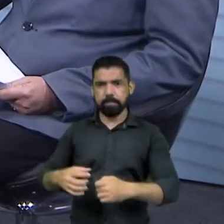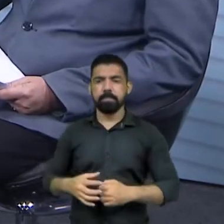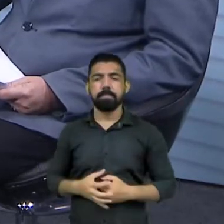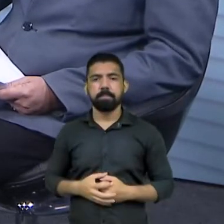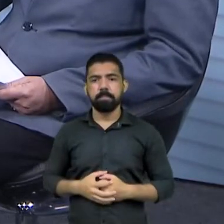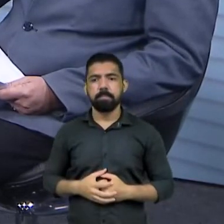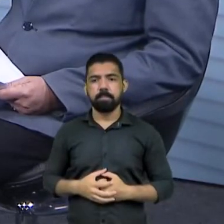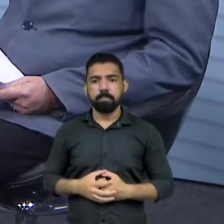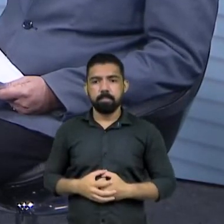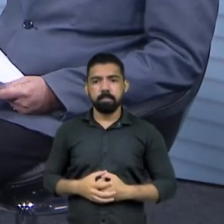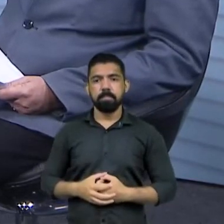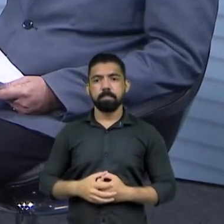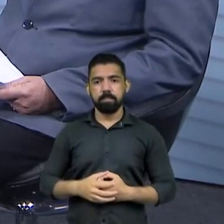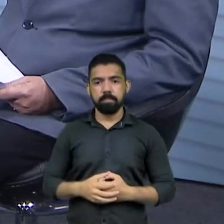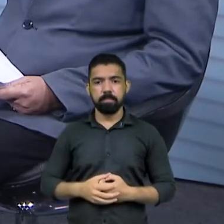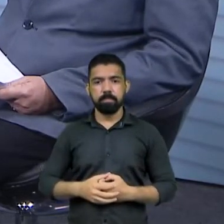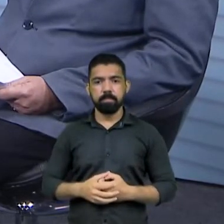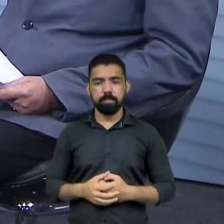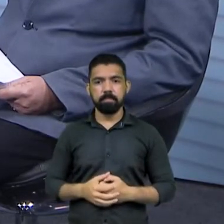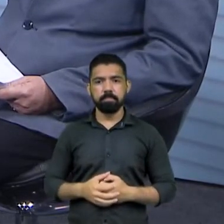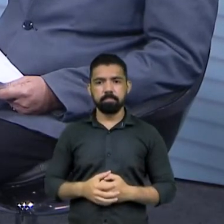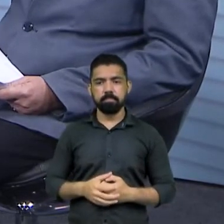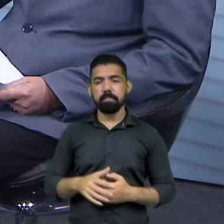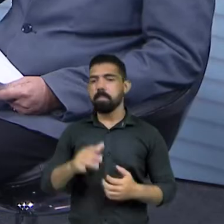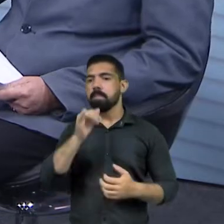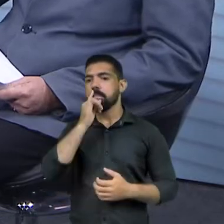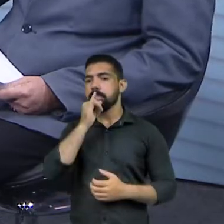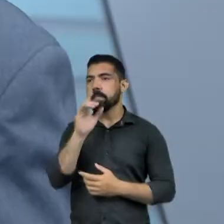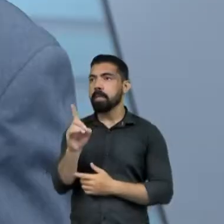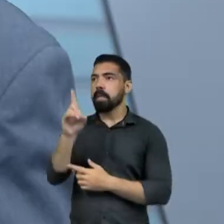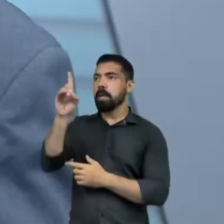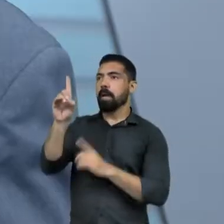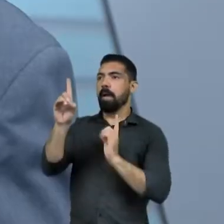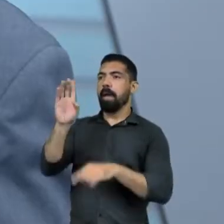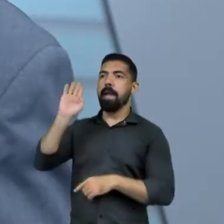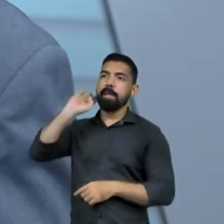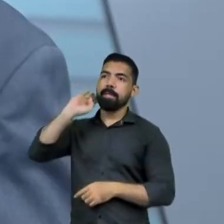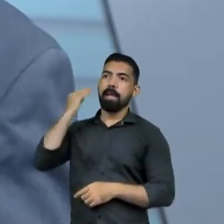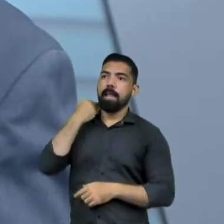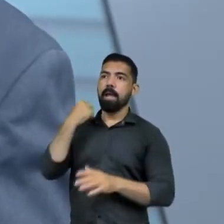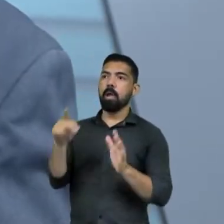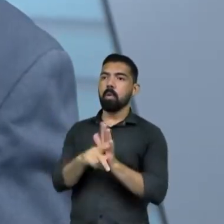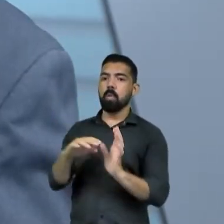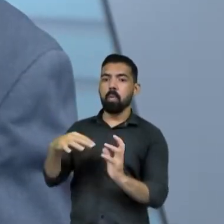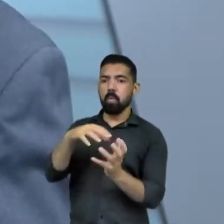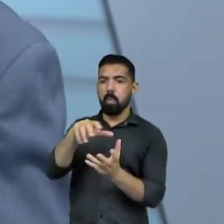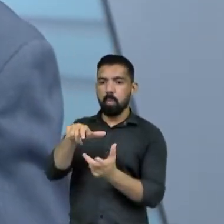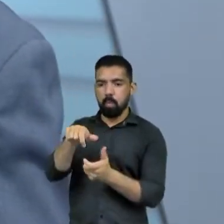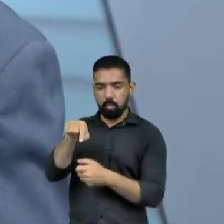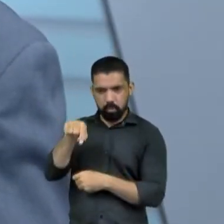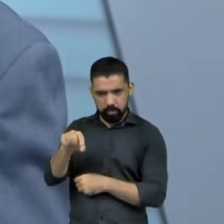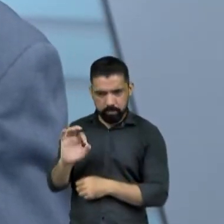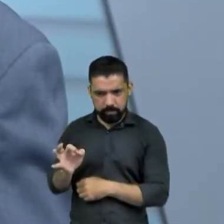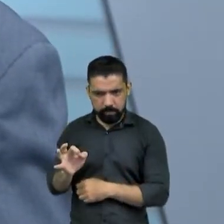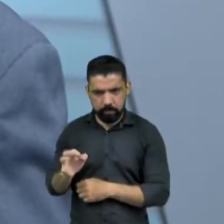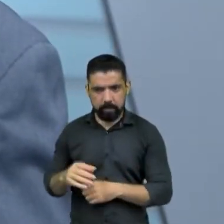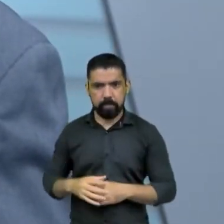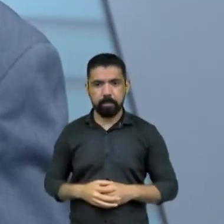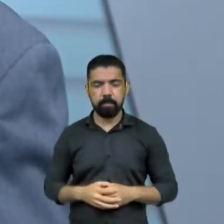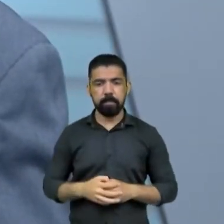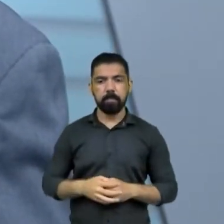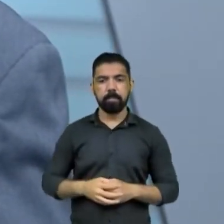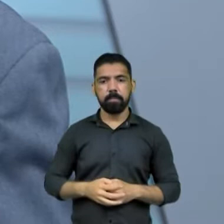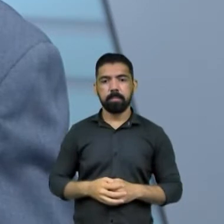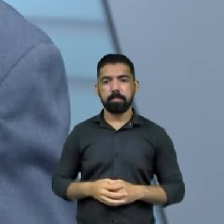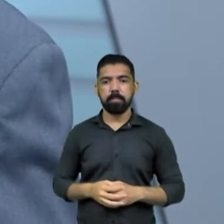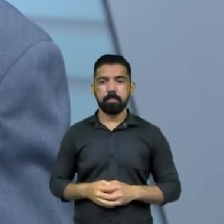como Aquela História pessoa pensa que Deus é delegado do mundo né eu tava tava assistindo uma missa do Padre Reginaldo e o padre